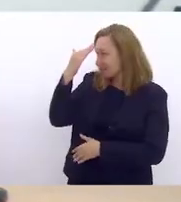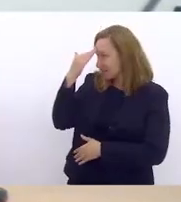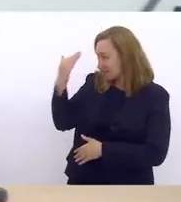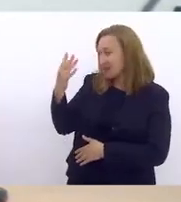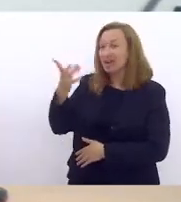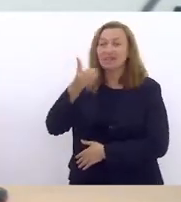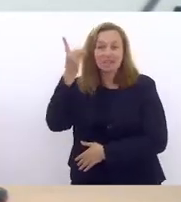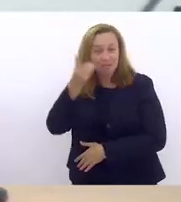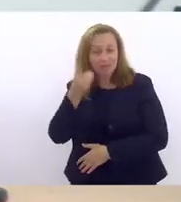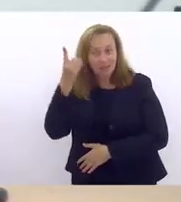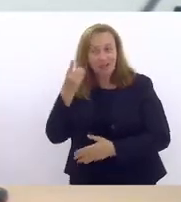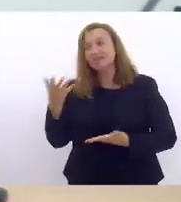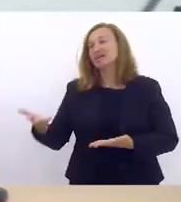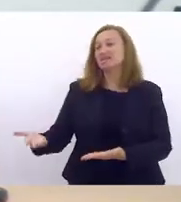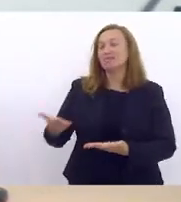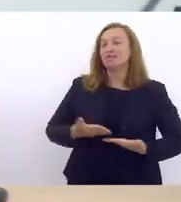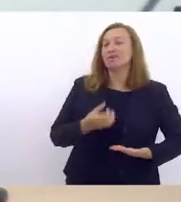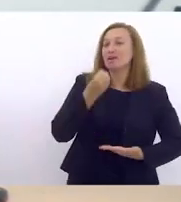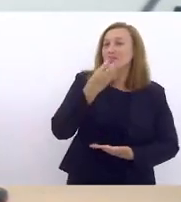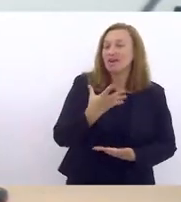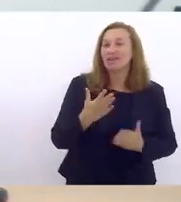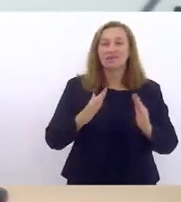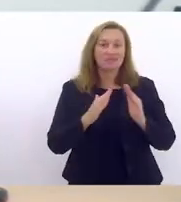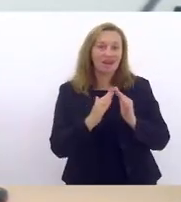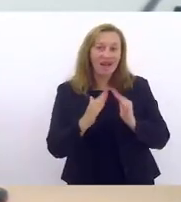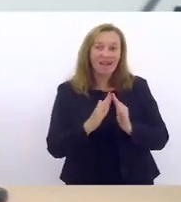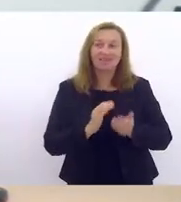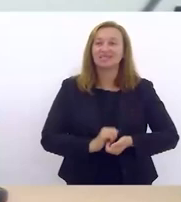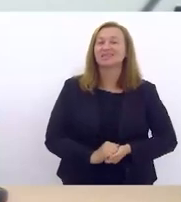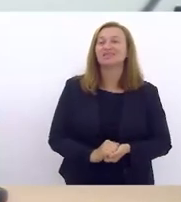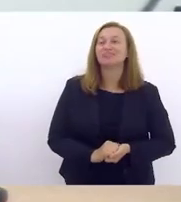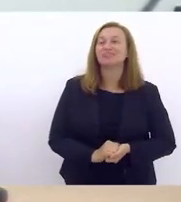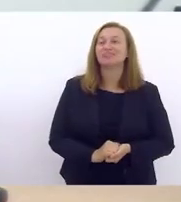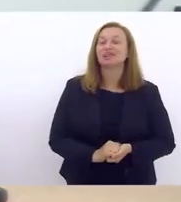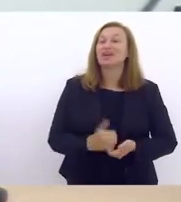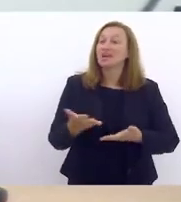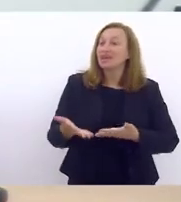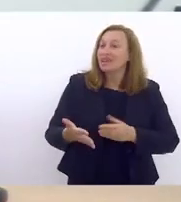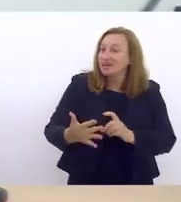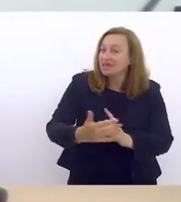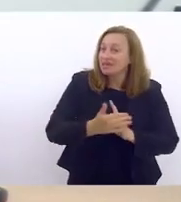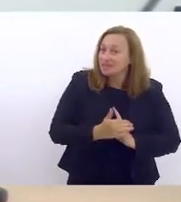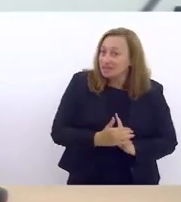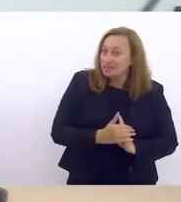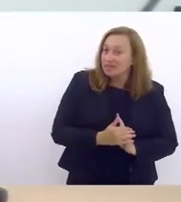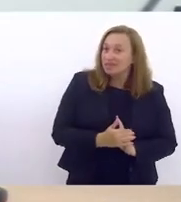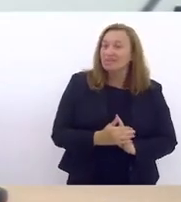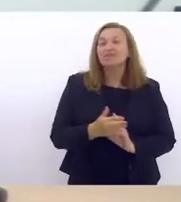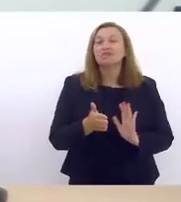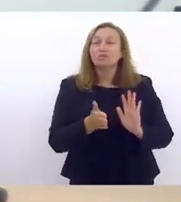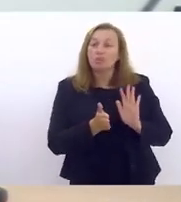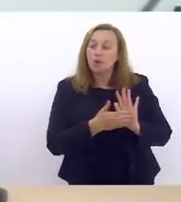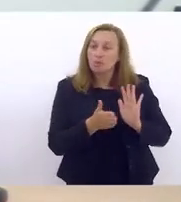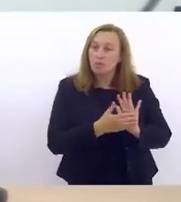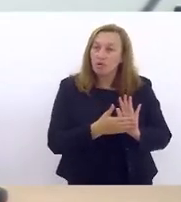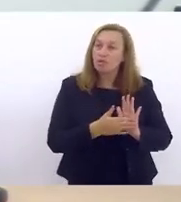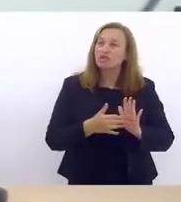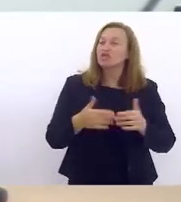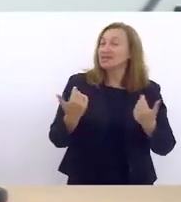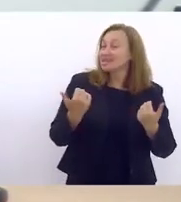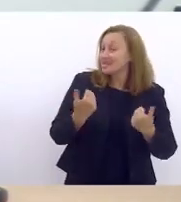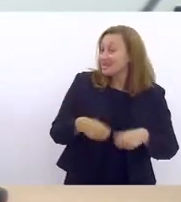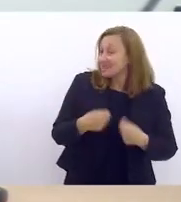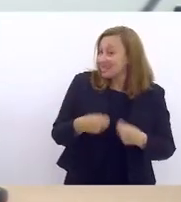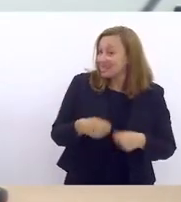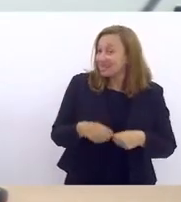nessa casa, somos sempre muito bem recebidas, né? E acolhidas nas nossas proposições, nas nossas necessidades,